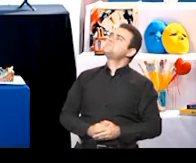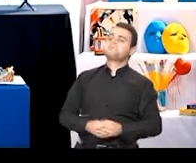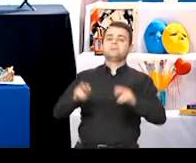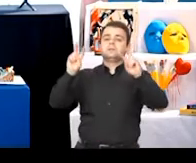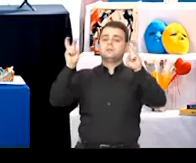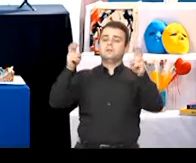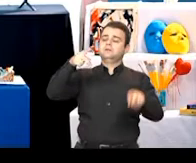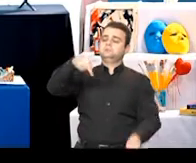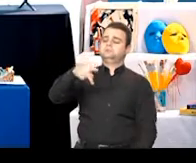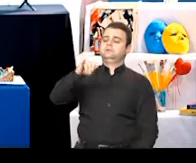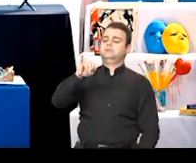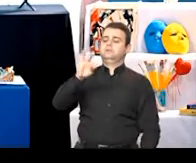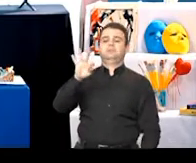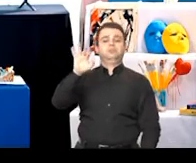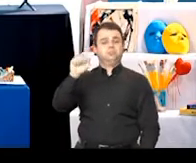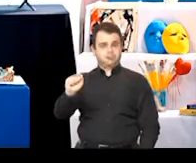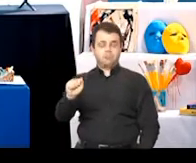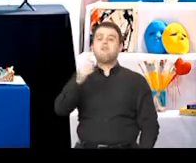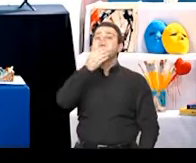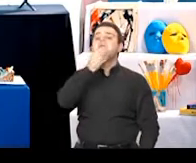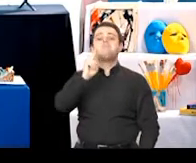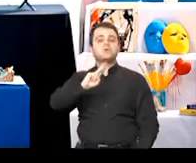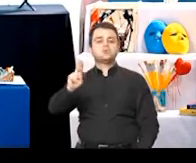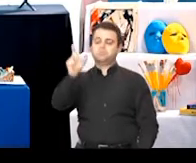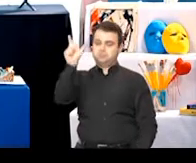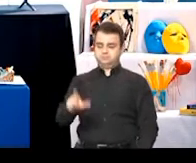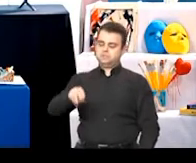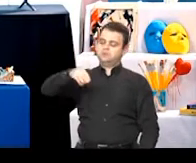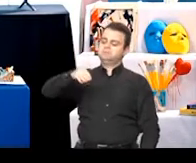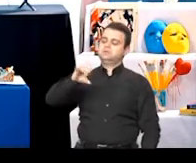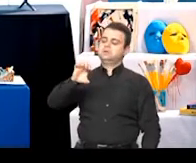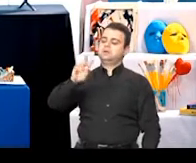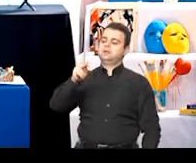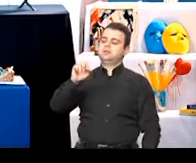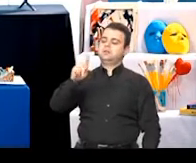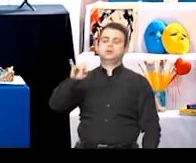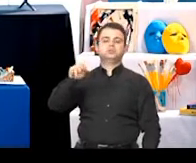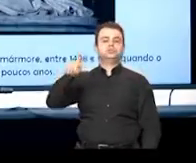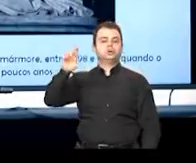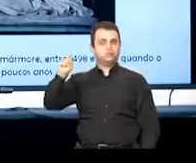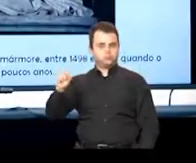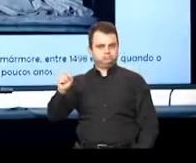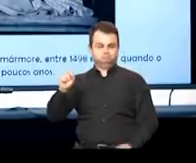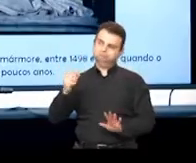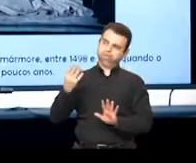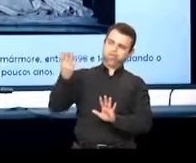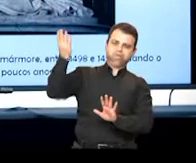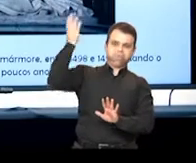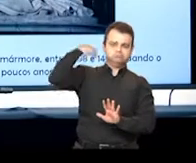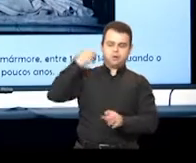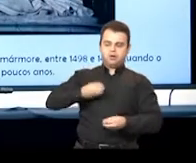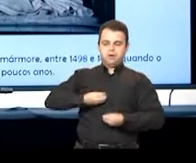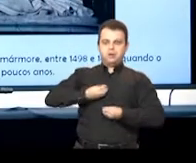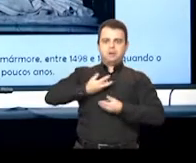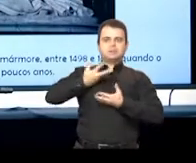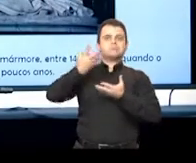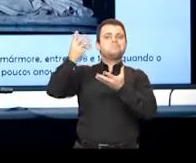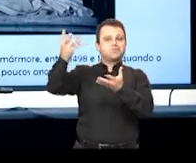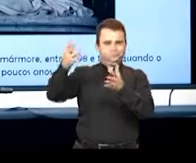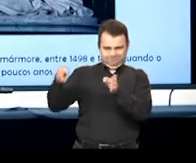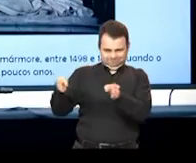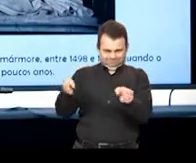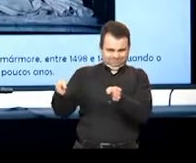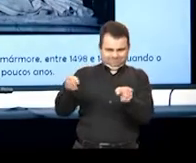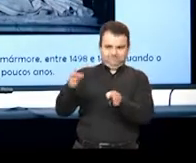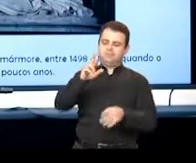Pietà, Piedade de Michelangelo, uma escultura também do período do Renascimento. Ela foi feita originalmente em mármore